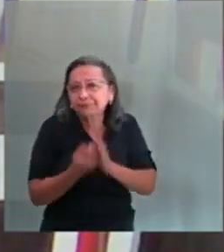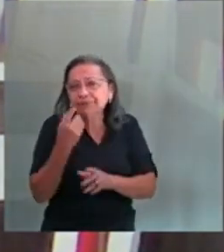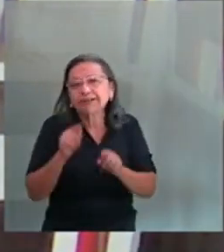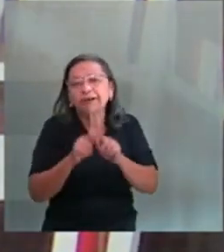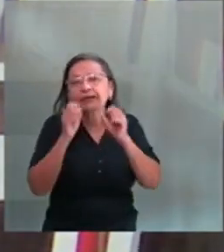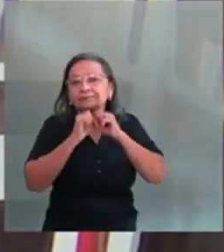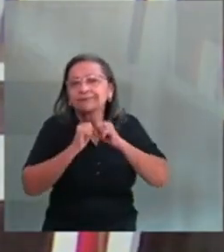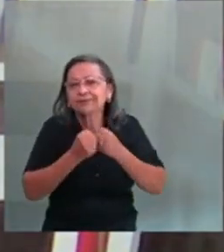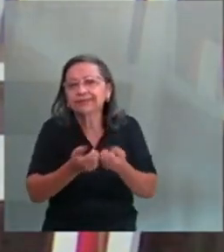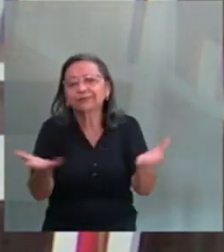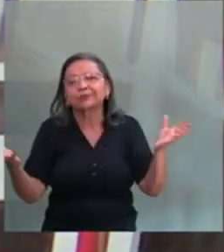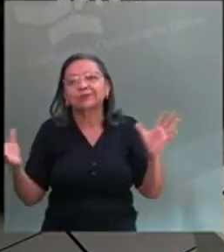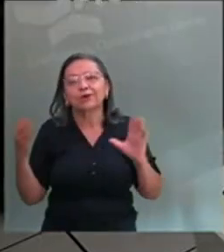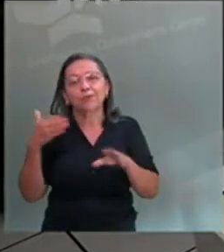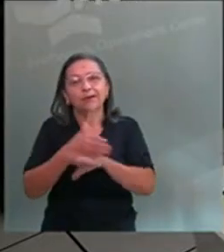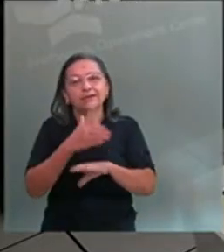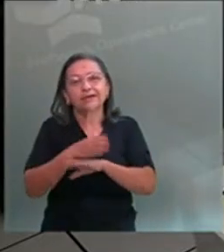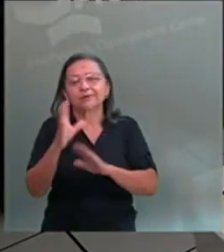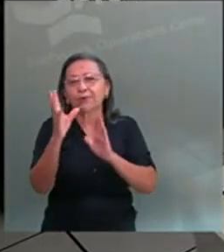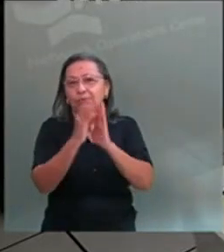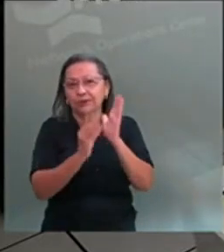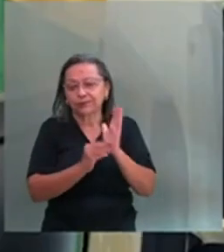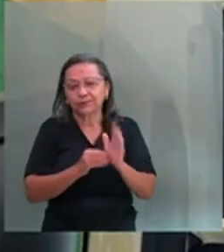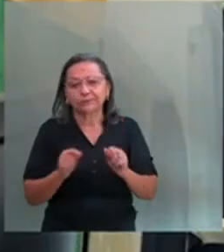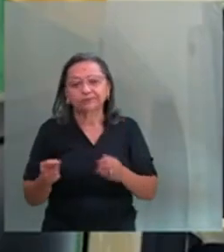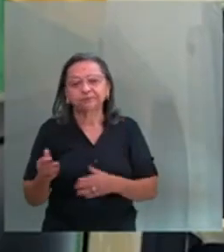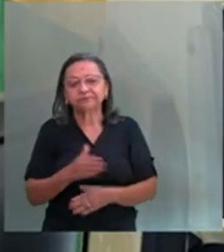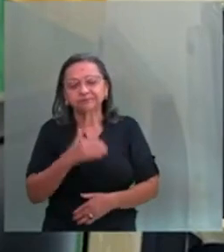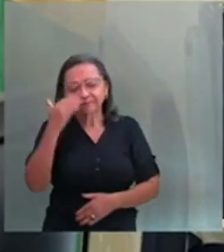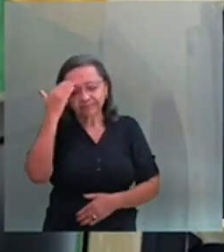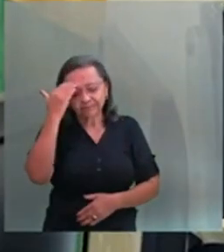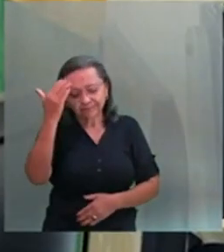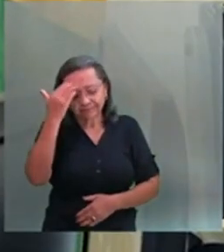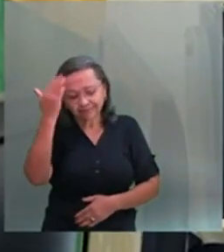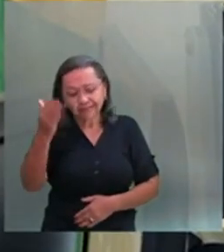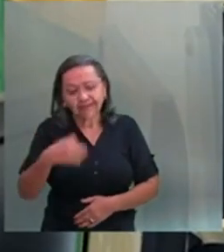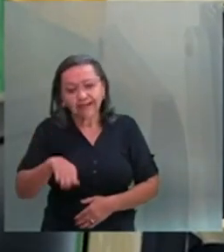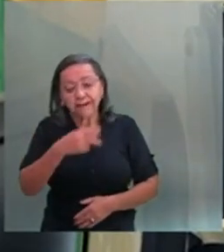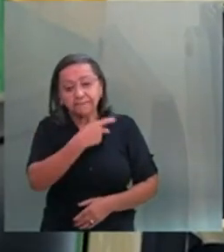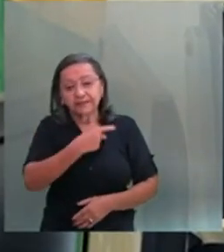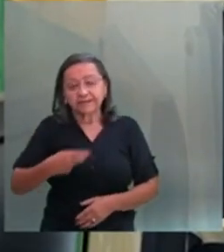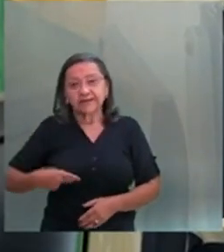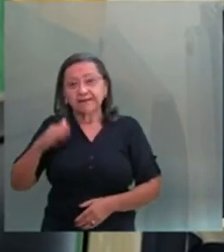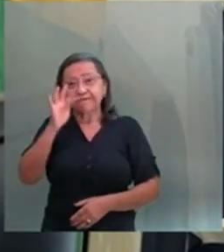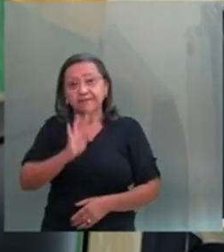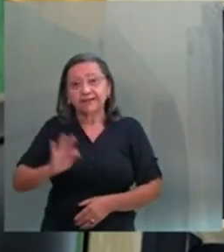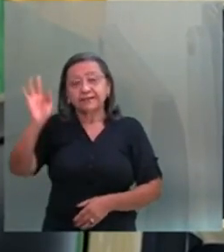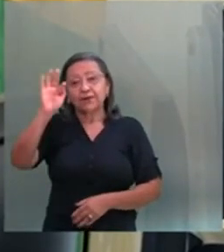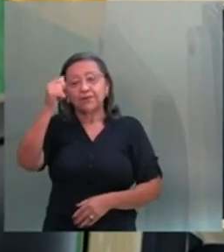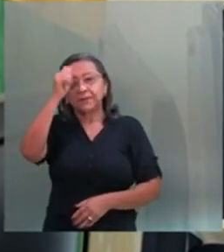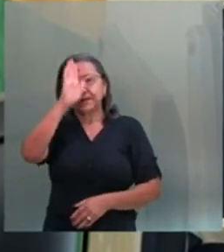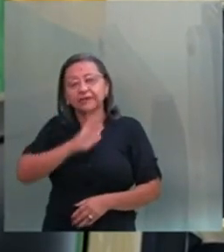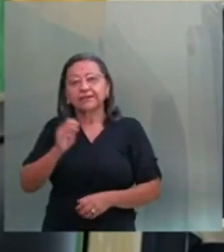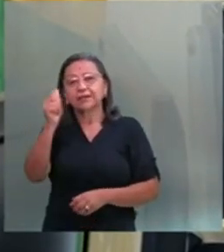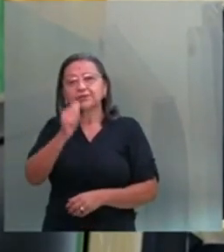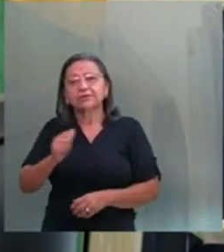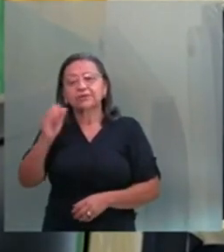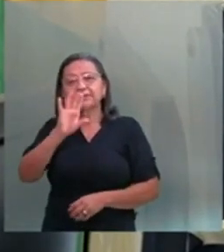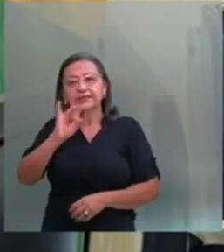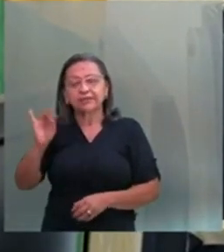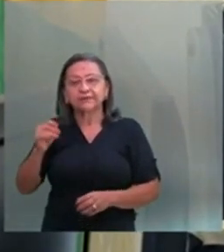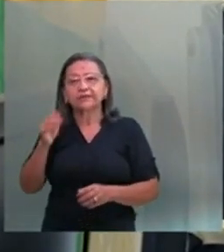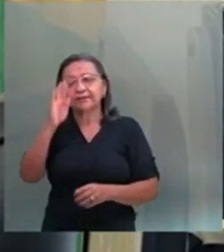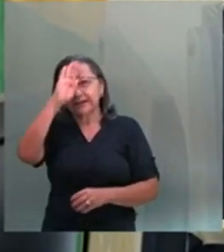aos conteúdos realizados. Muito obrigado ao senhor Fernando Oliveira Paulino, presidente da Federação Brasileira de Associações Científicas e Acadêmicas